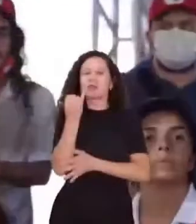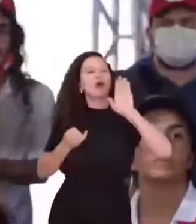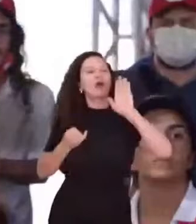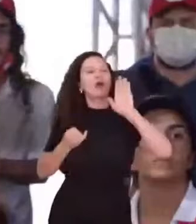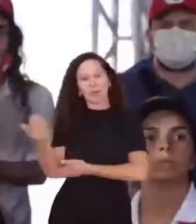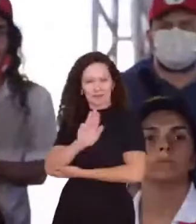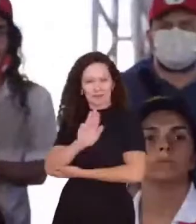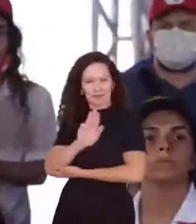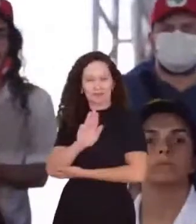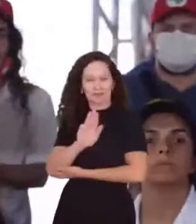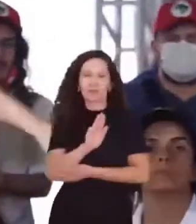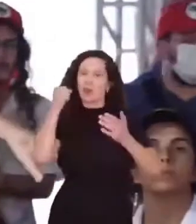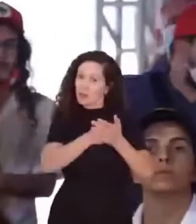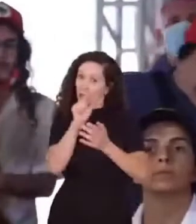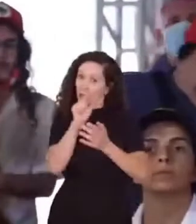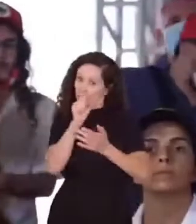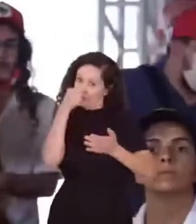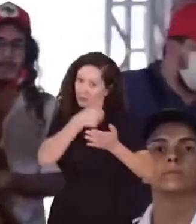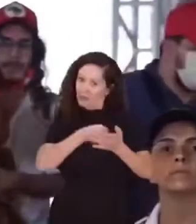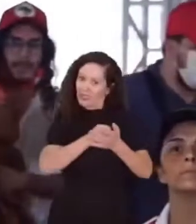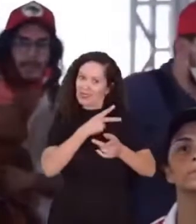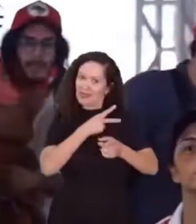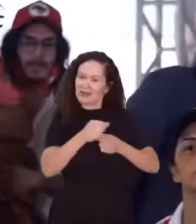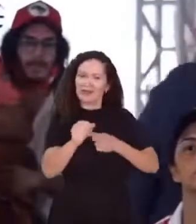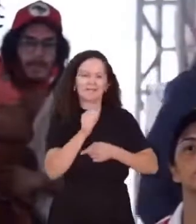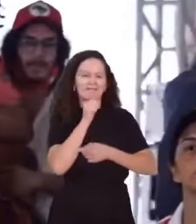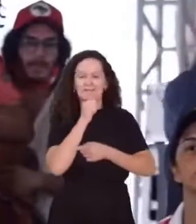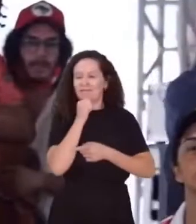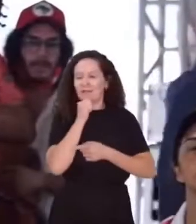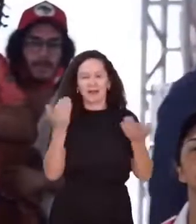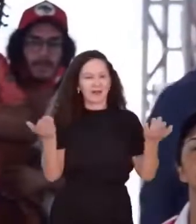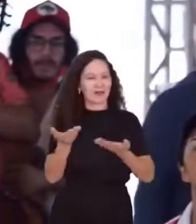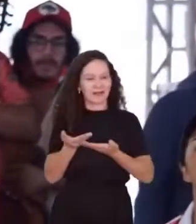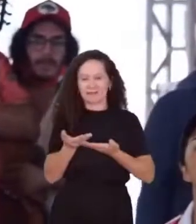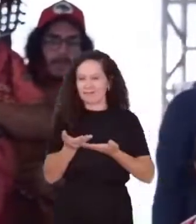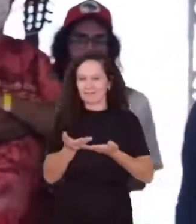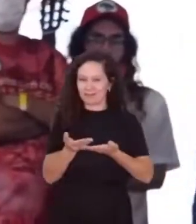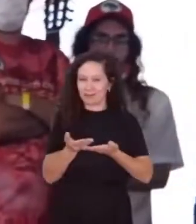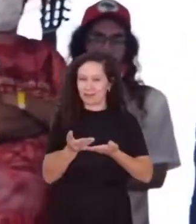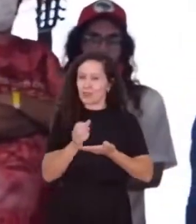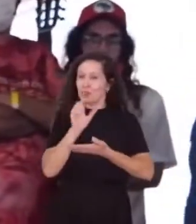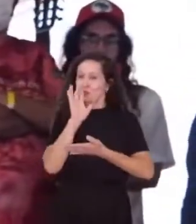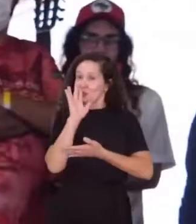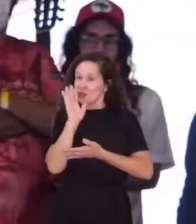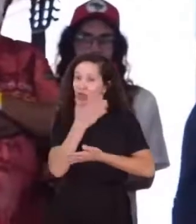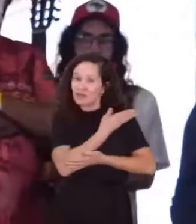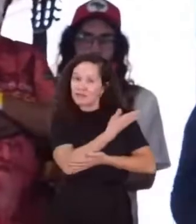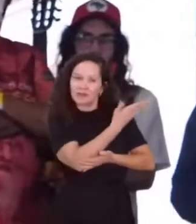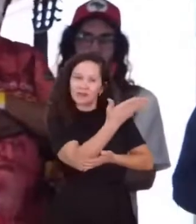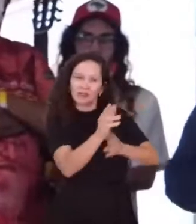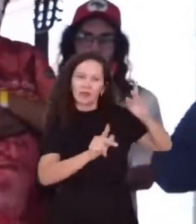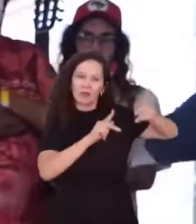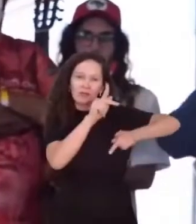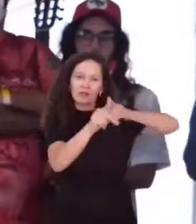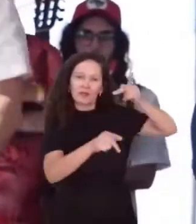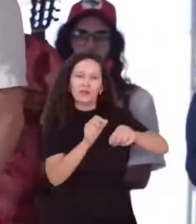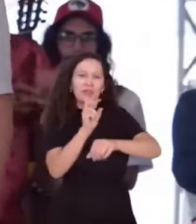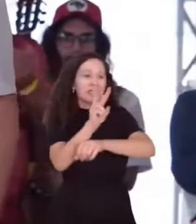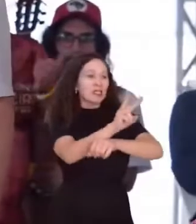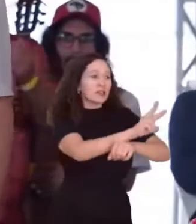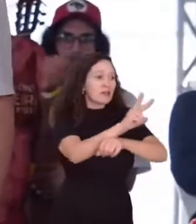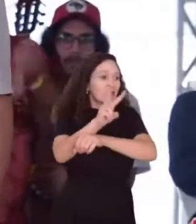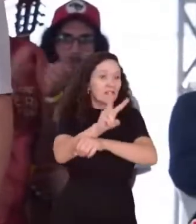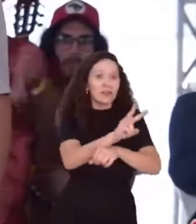Nós não ganhamos agora. Parte da batalha vocês ganharam na vigília de 584